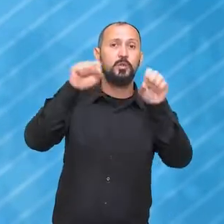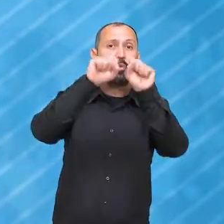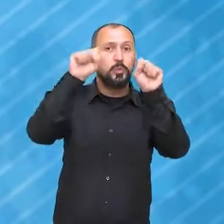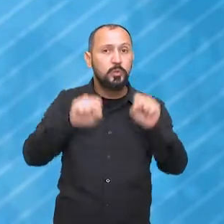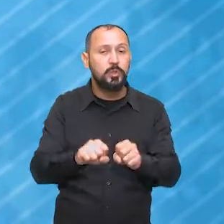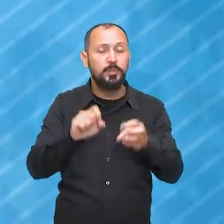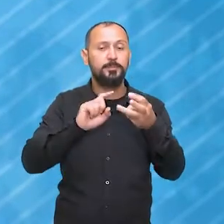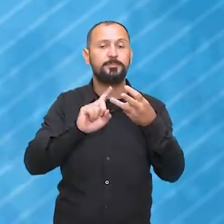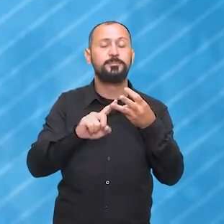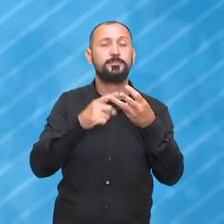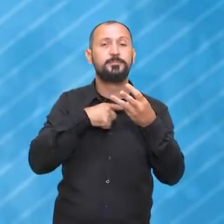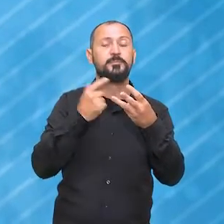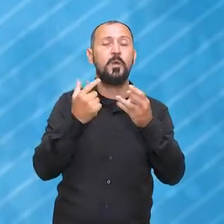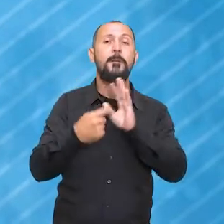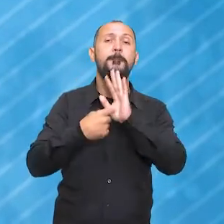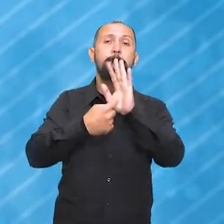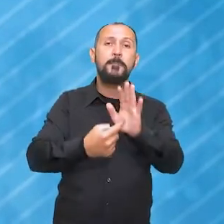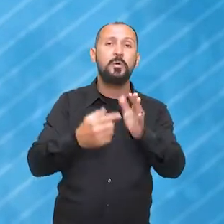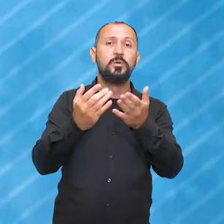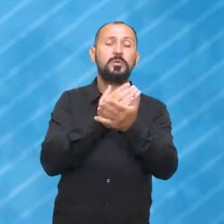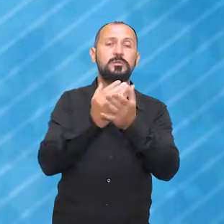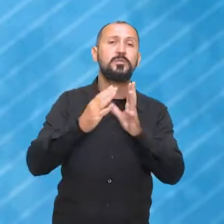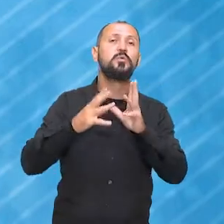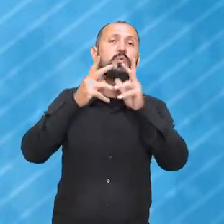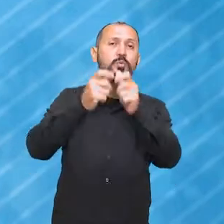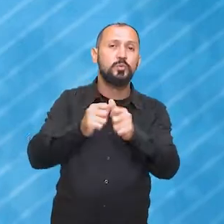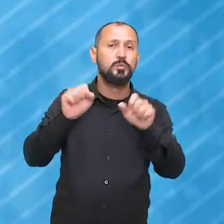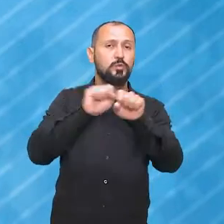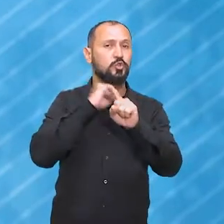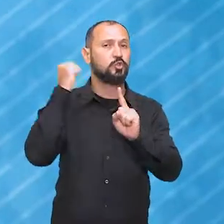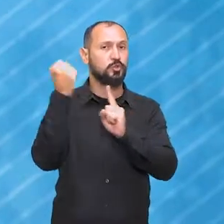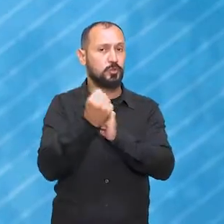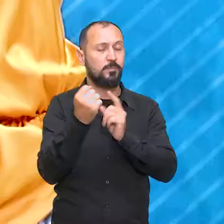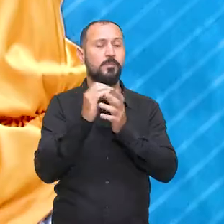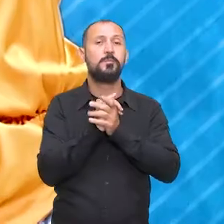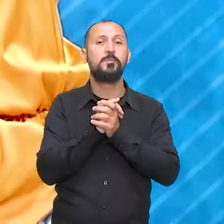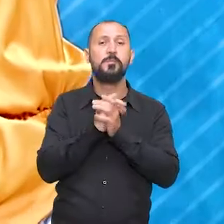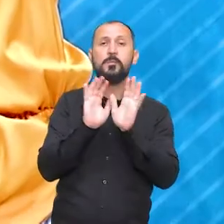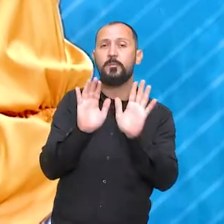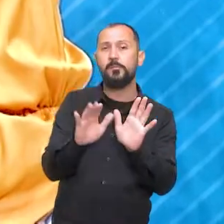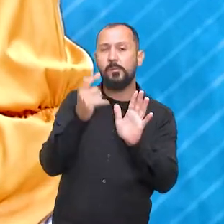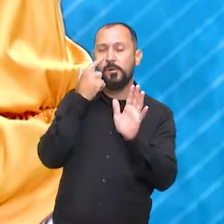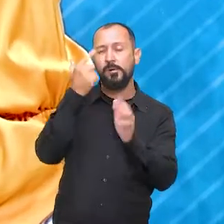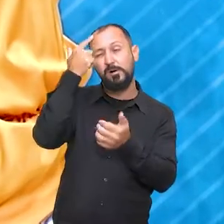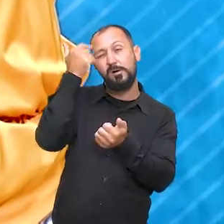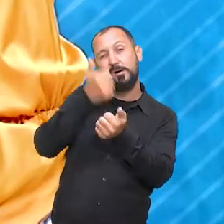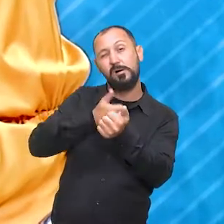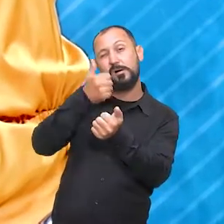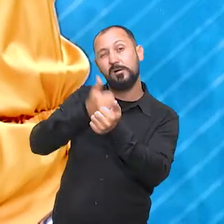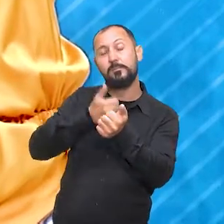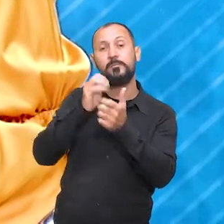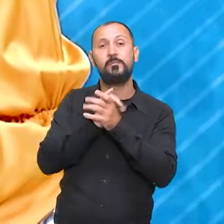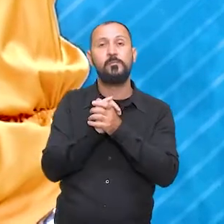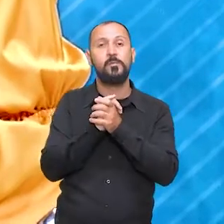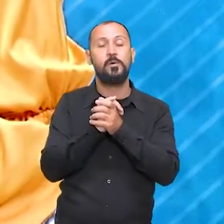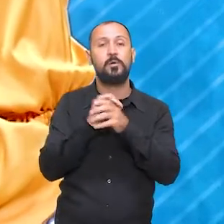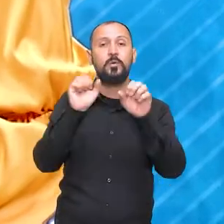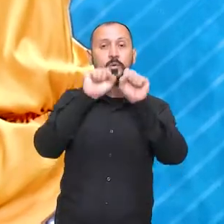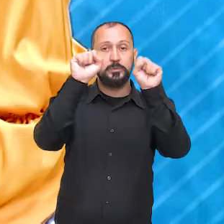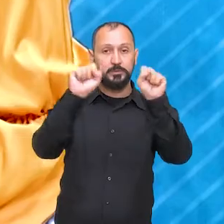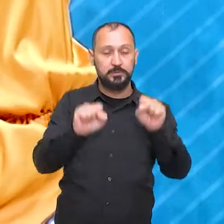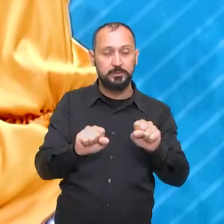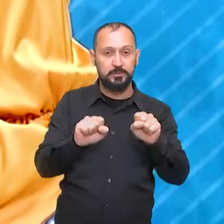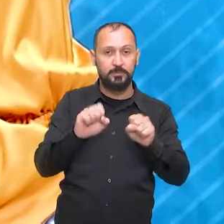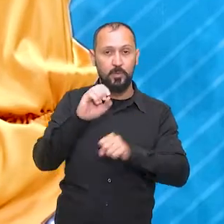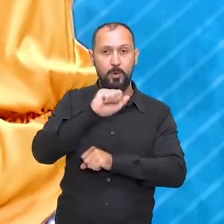do sistema, vem refletindo em toda a sociedade. Eu, assim, fazendo uma reflexão, no sistema